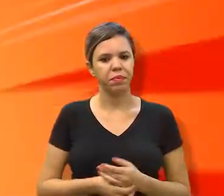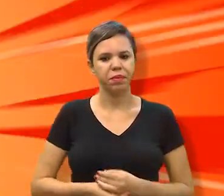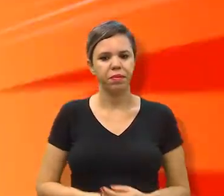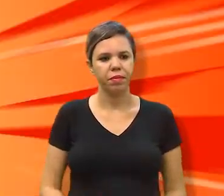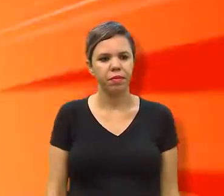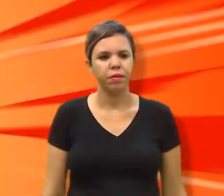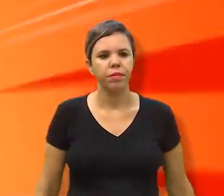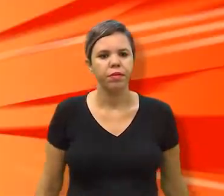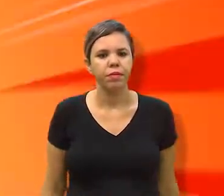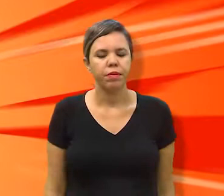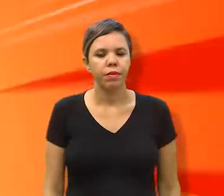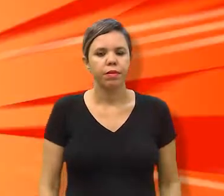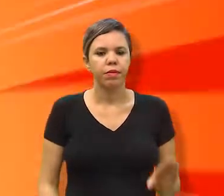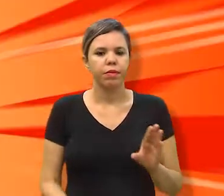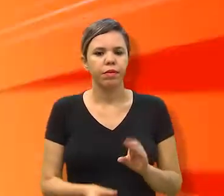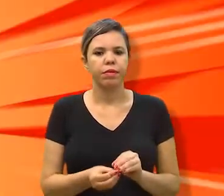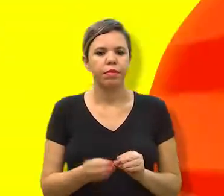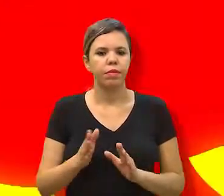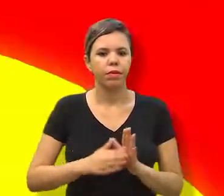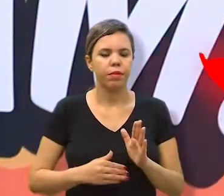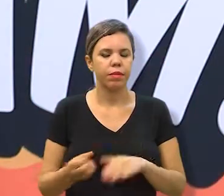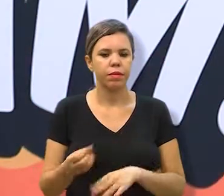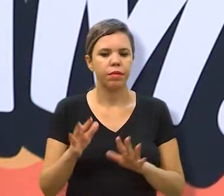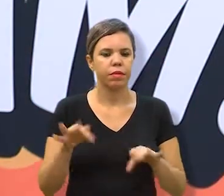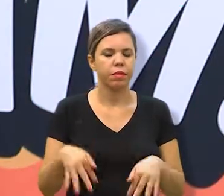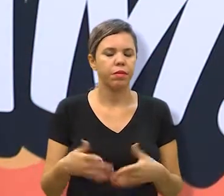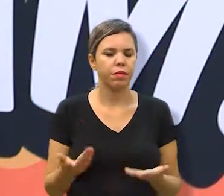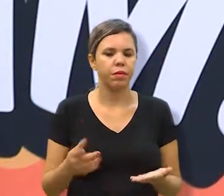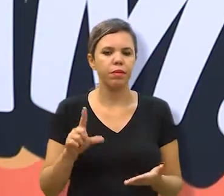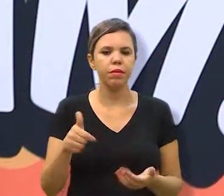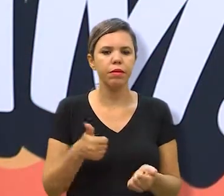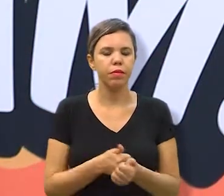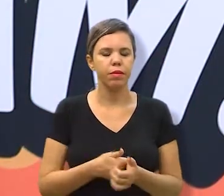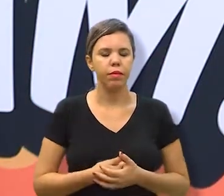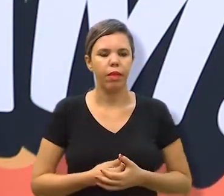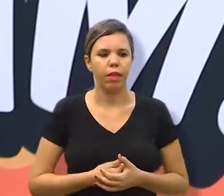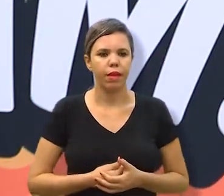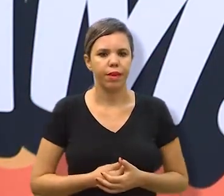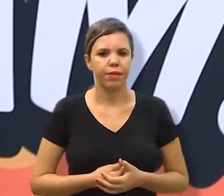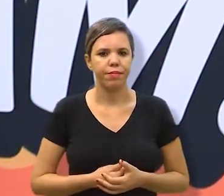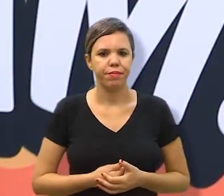né? Concluindo Tinta Fresca, a parte final, o que vem por aí?